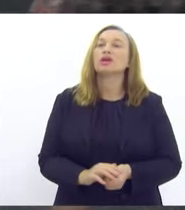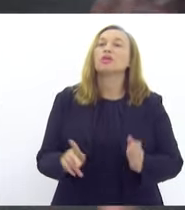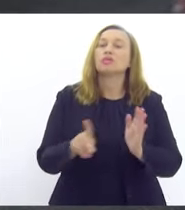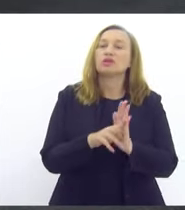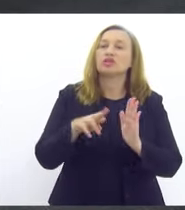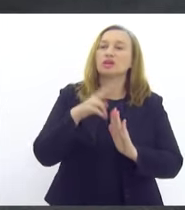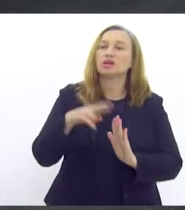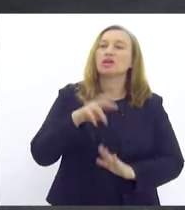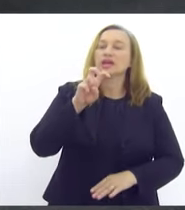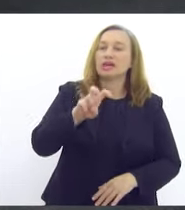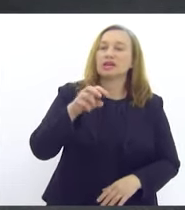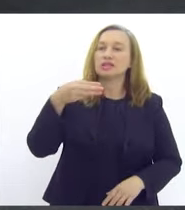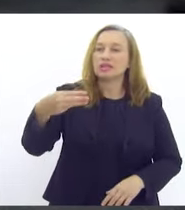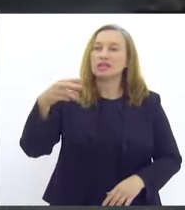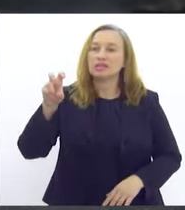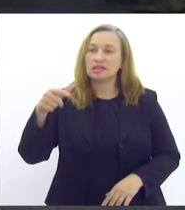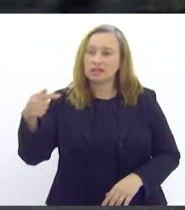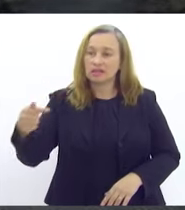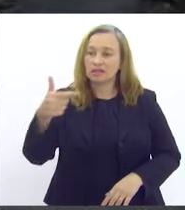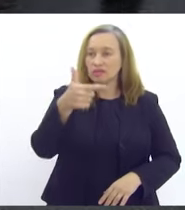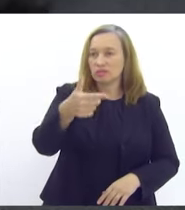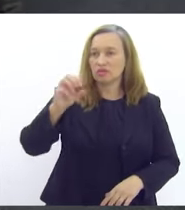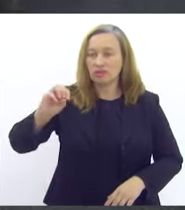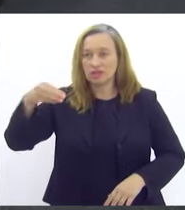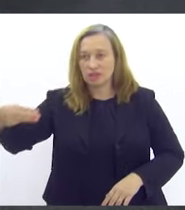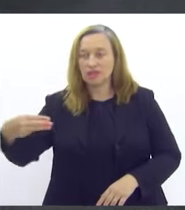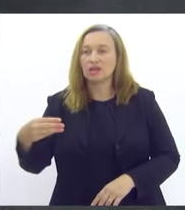resolução 537-2023,